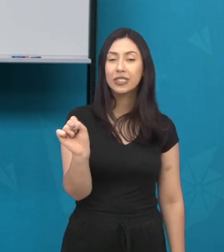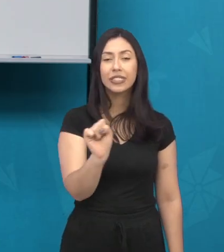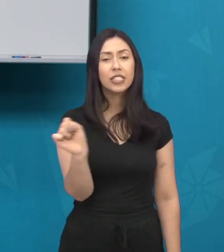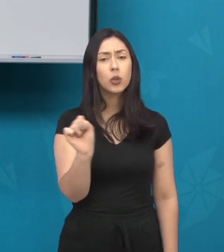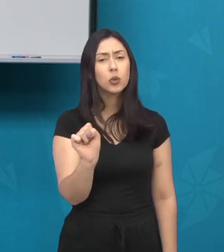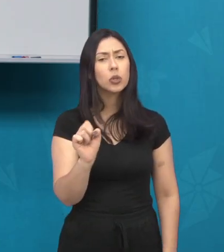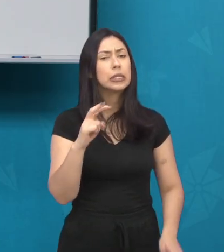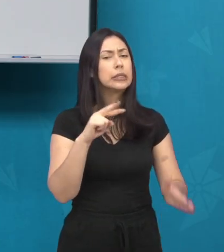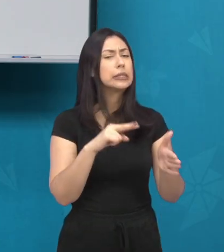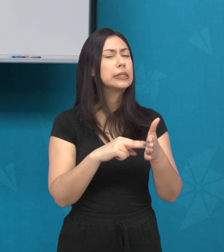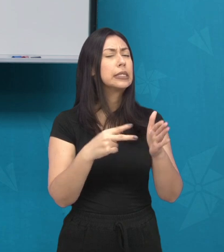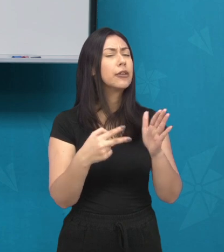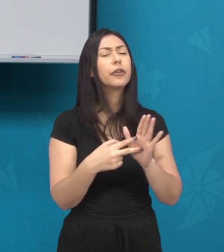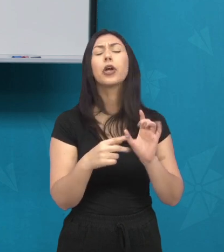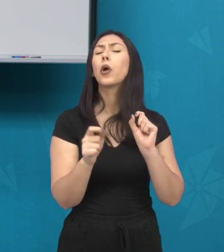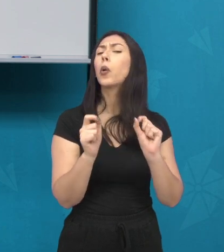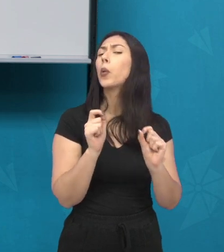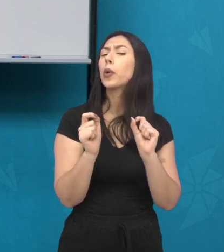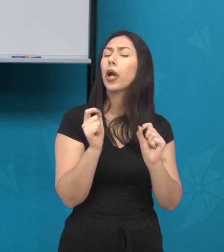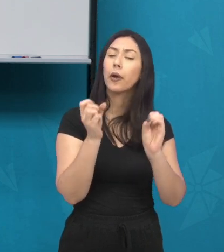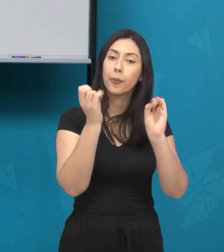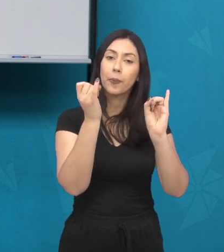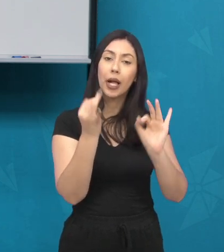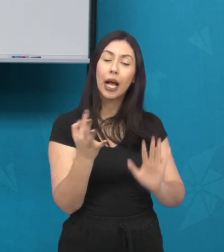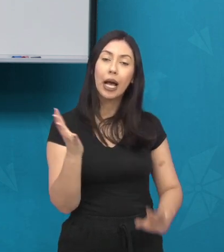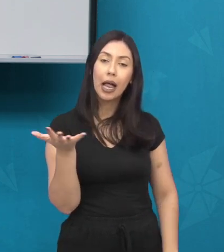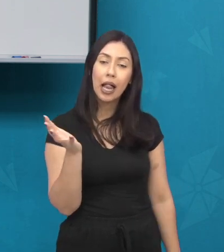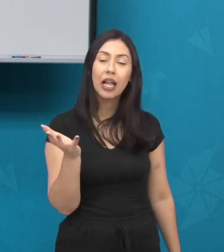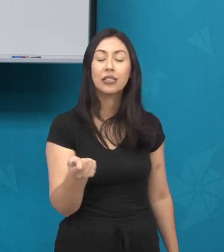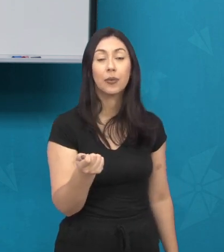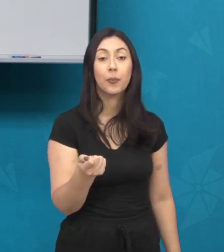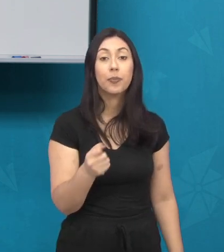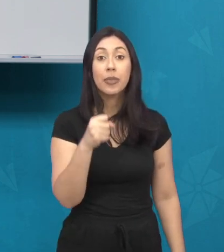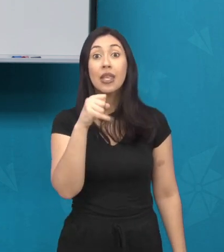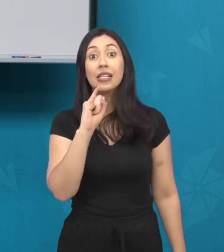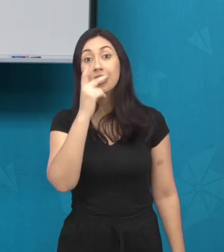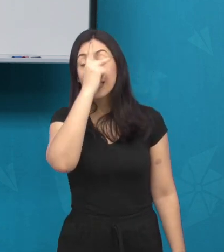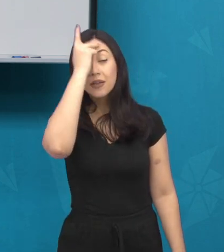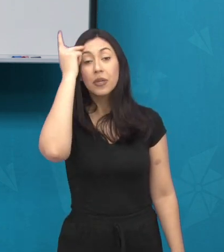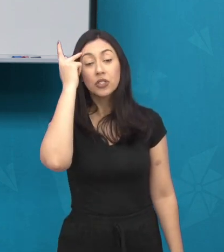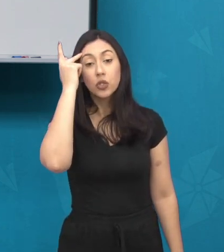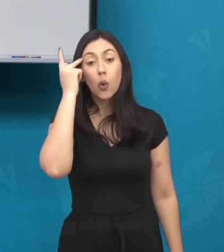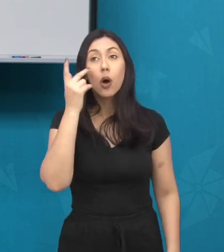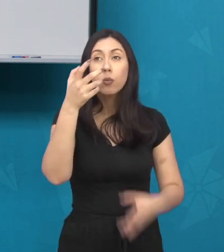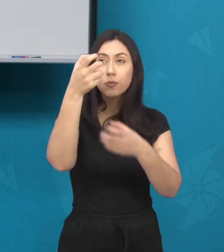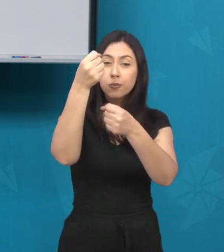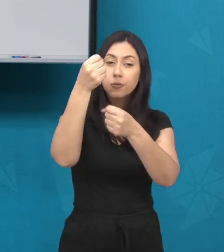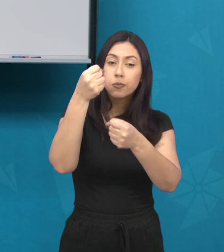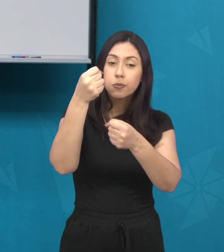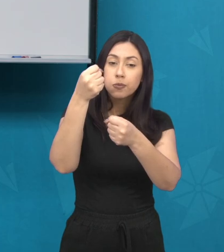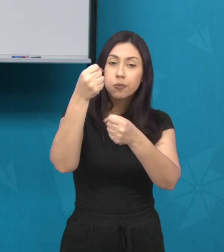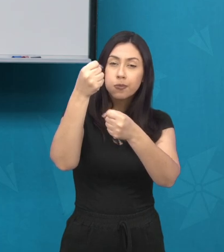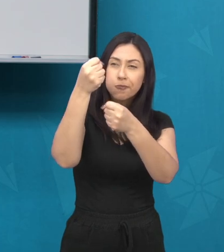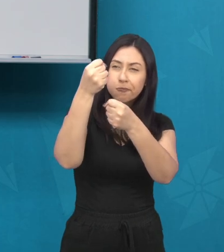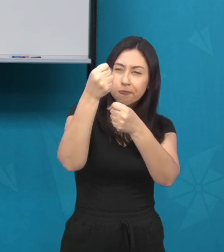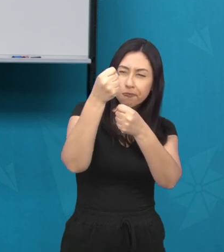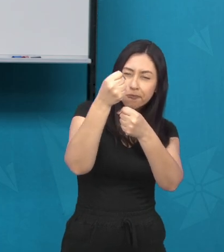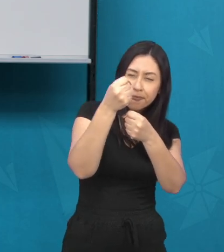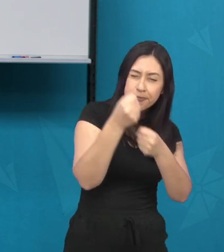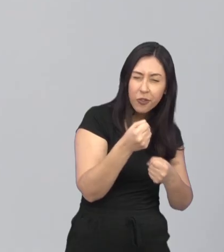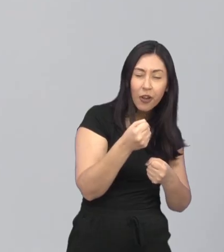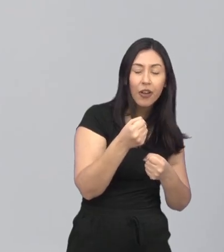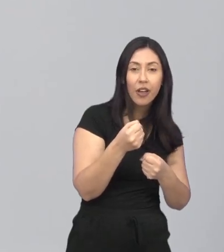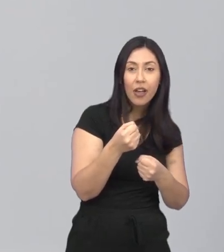que isso quer dizer vamos interpretar essa aceleração se essa pessoa levantar a caixa com